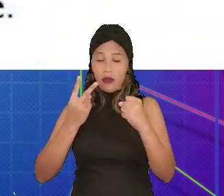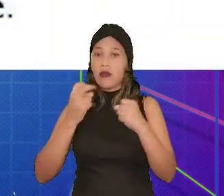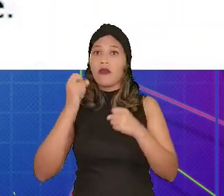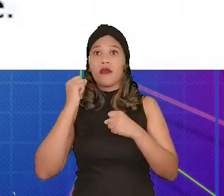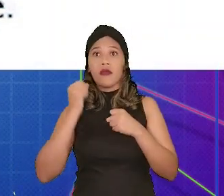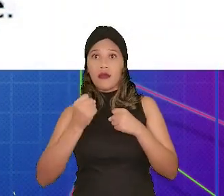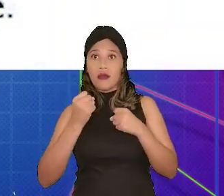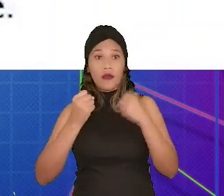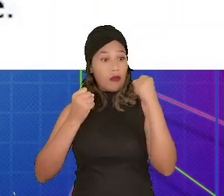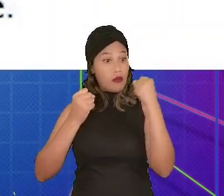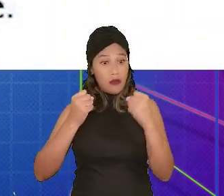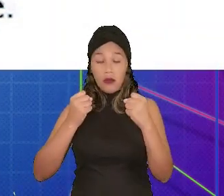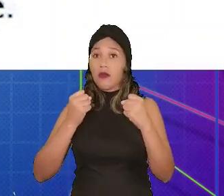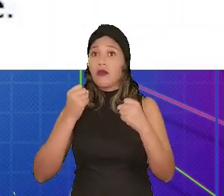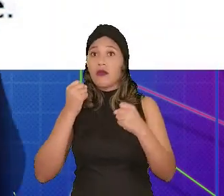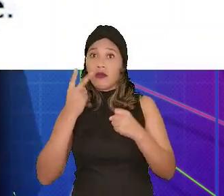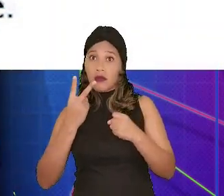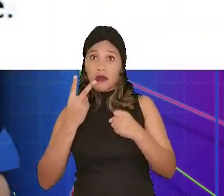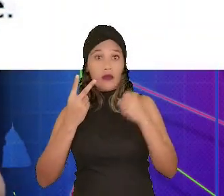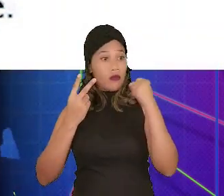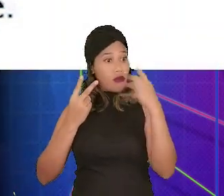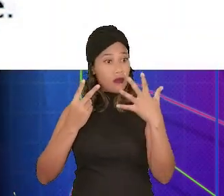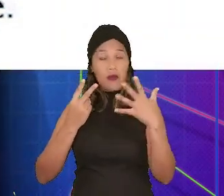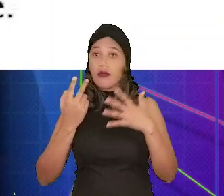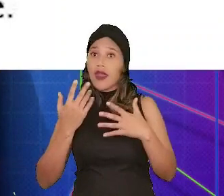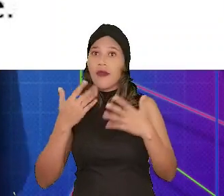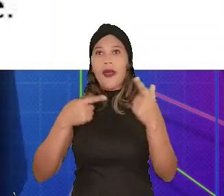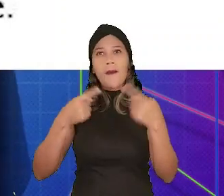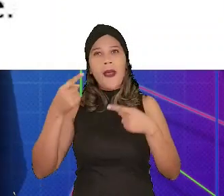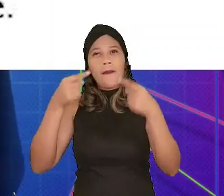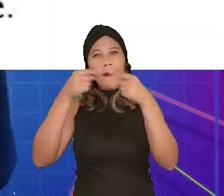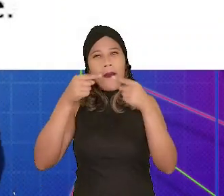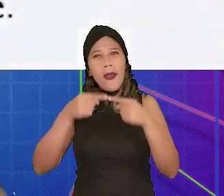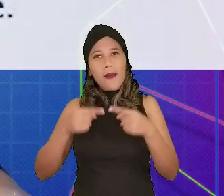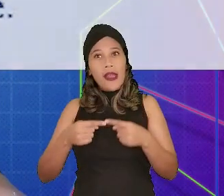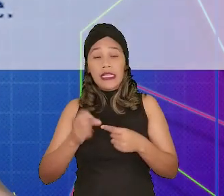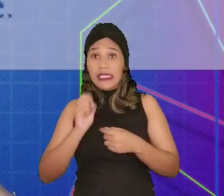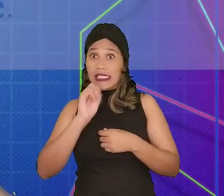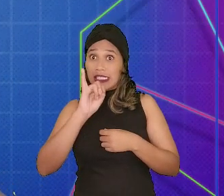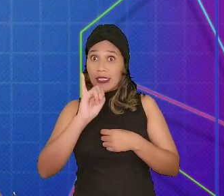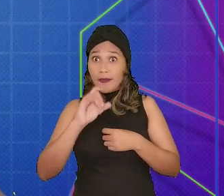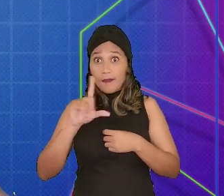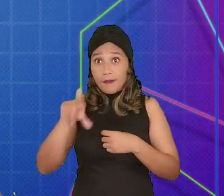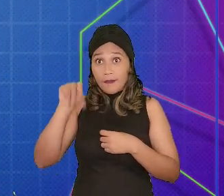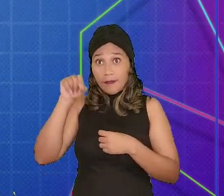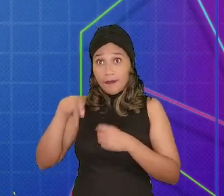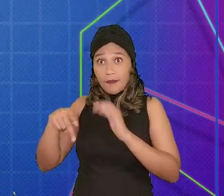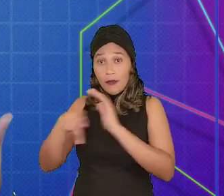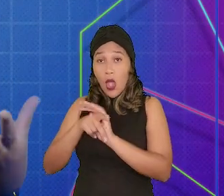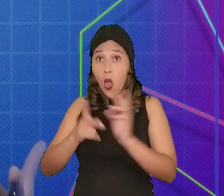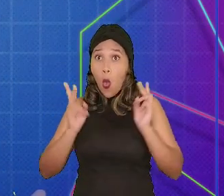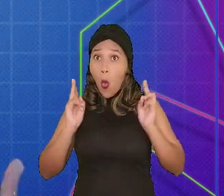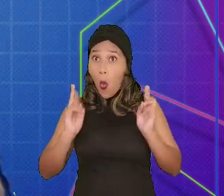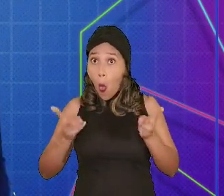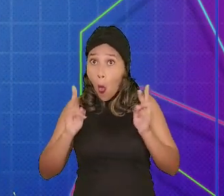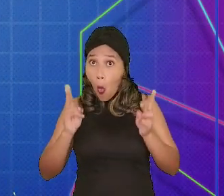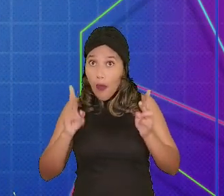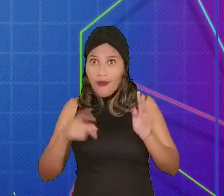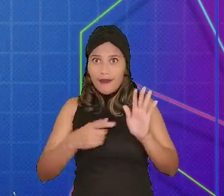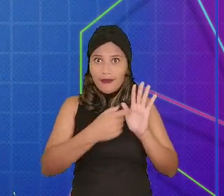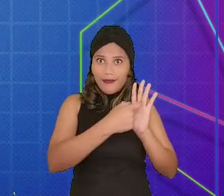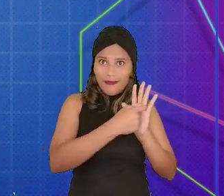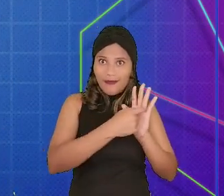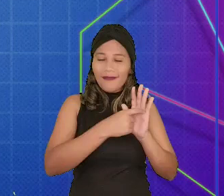pedra, pedra vence, ou pedra e papel, papel vence. Caso o elemento escolhido pelo jogador for o mesmo escolhido